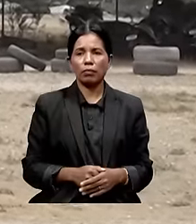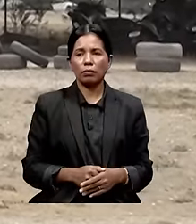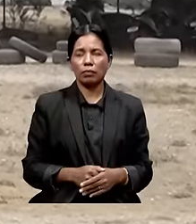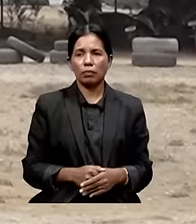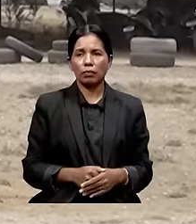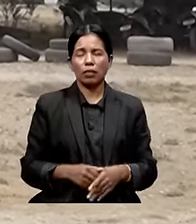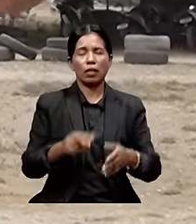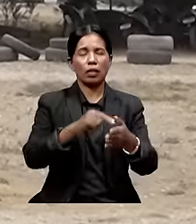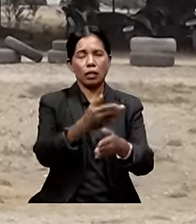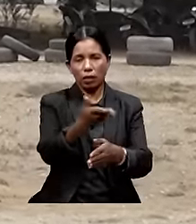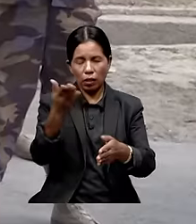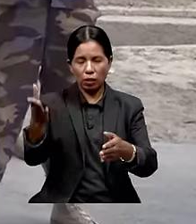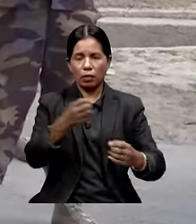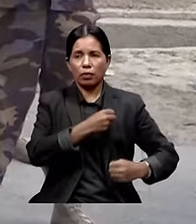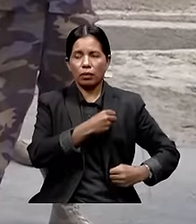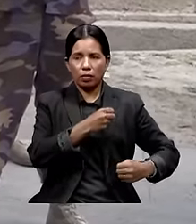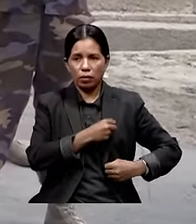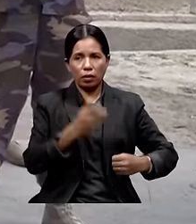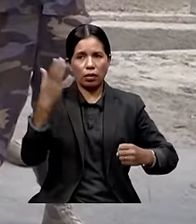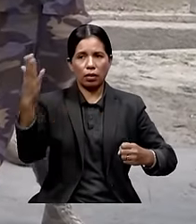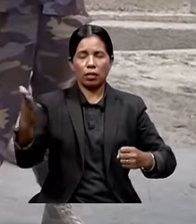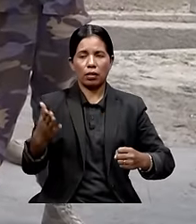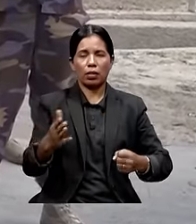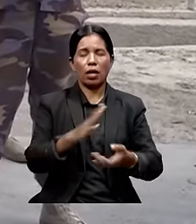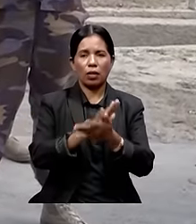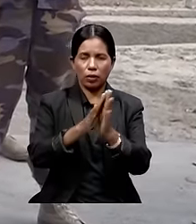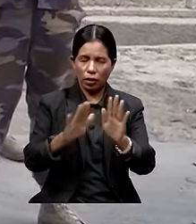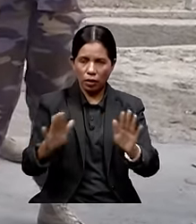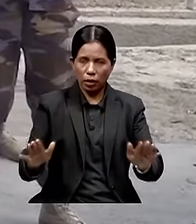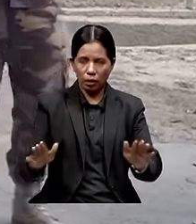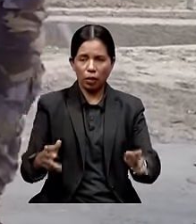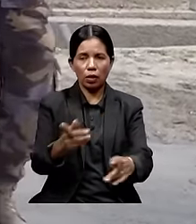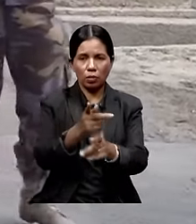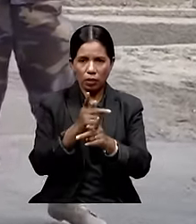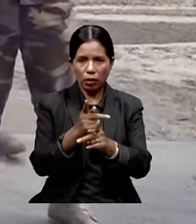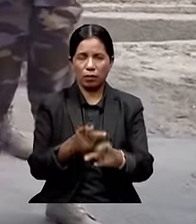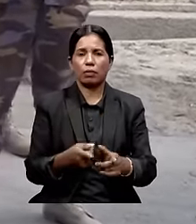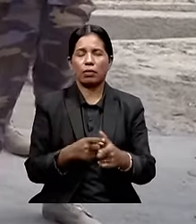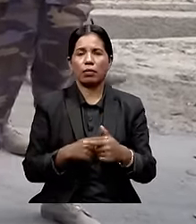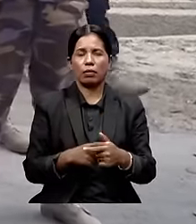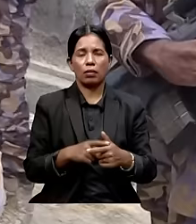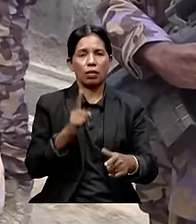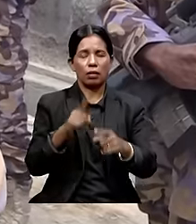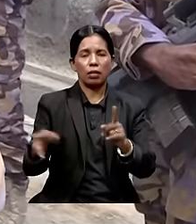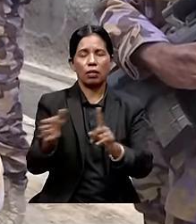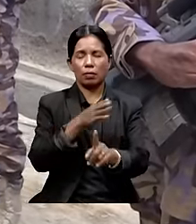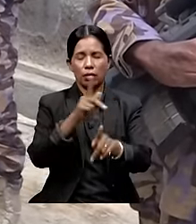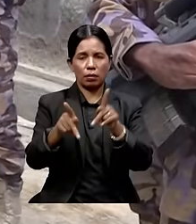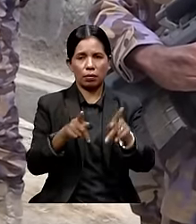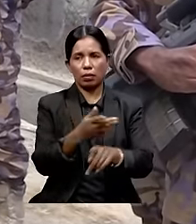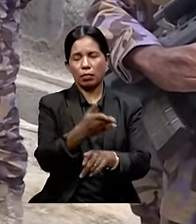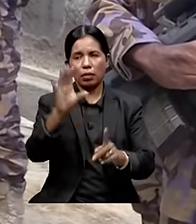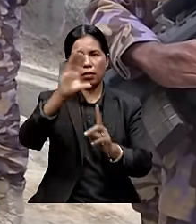No mínimo e me força tarefa e a terreno a mancan. Asegura tia. E depois relata para minha comandante